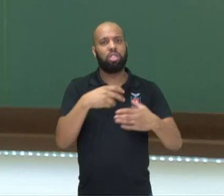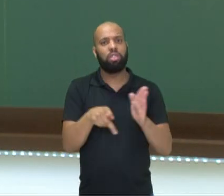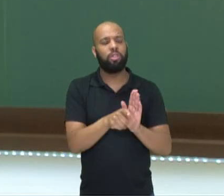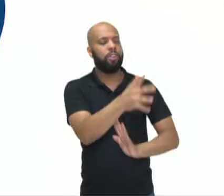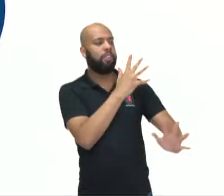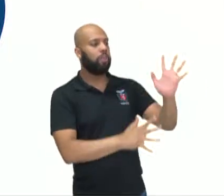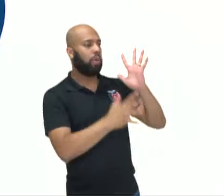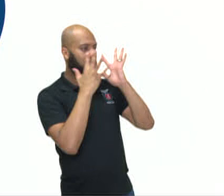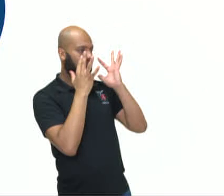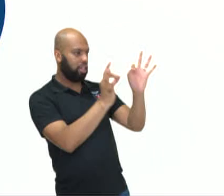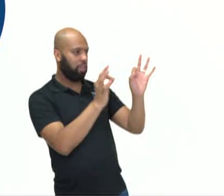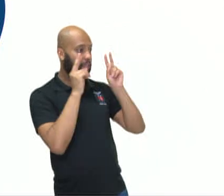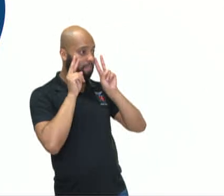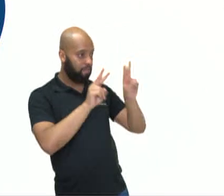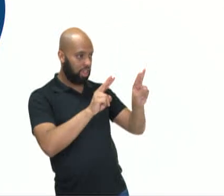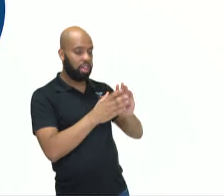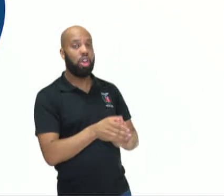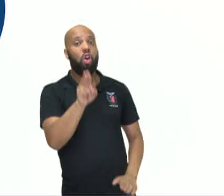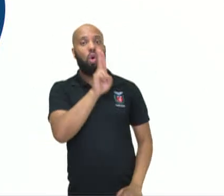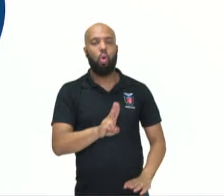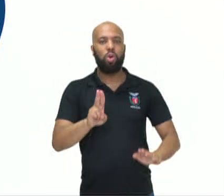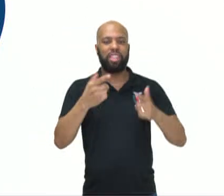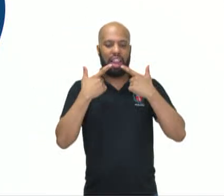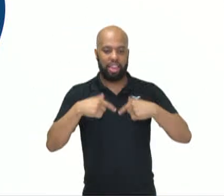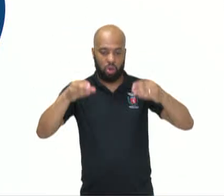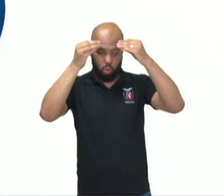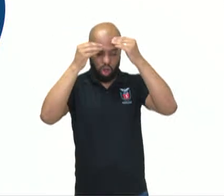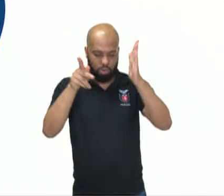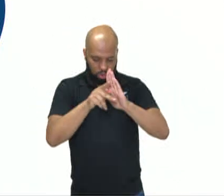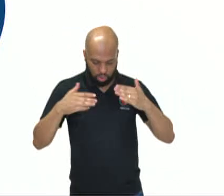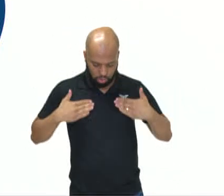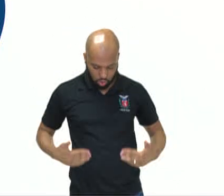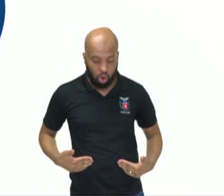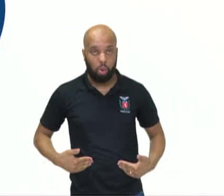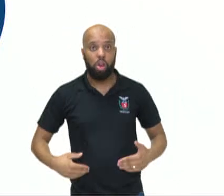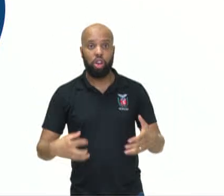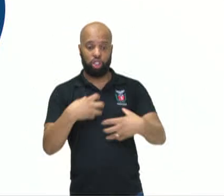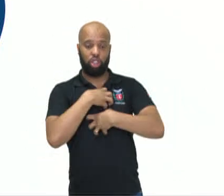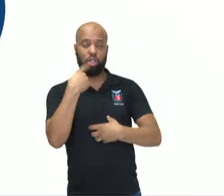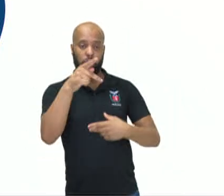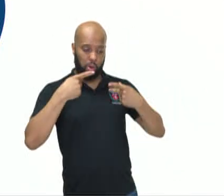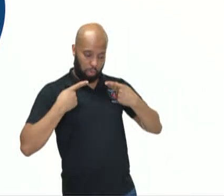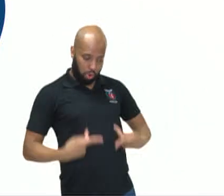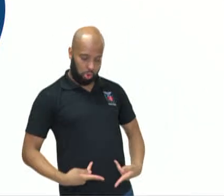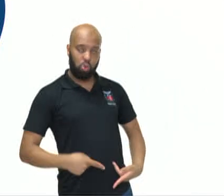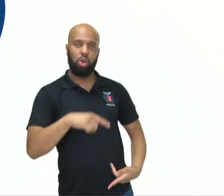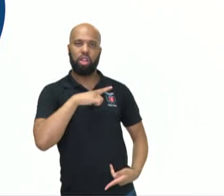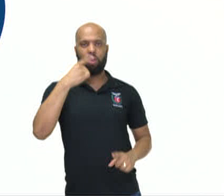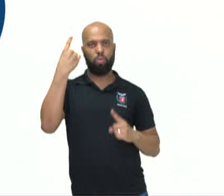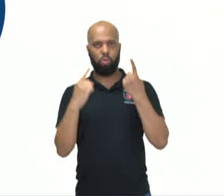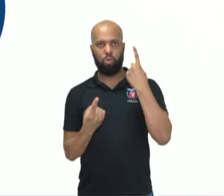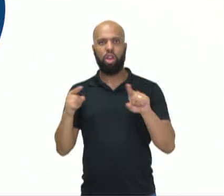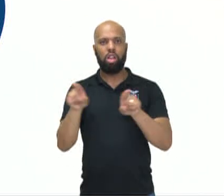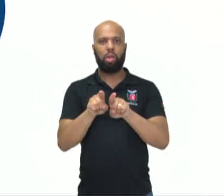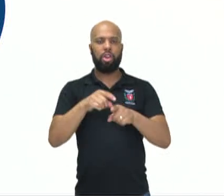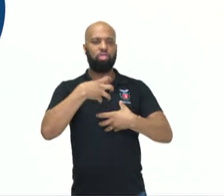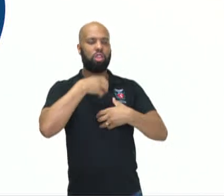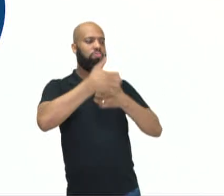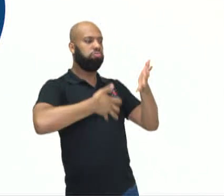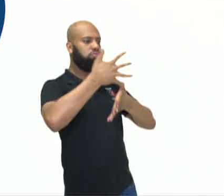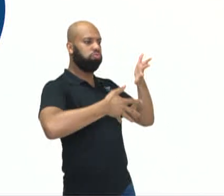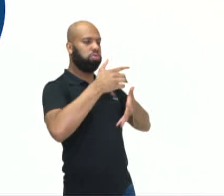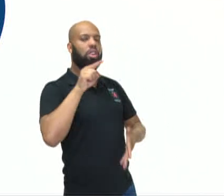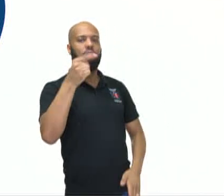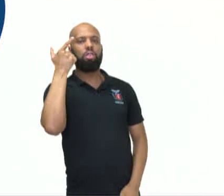ativa. Utilize a linguagem corporal. Ao utilizá-la em sua postura, seus gestos ou tom de voz,